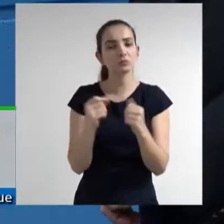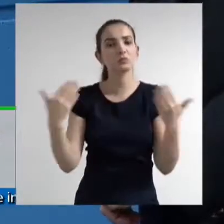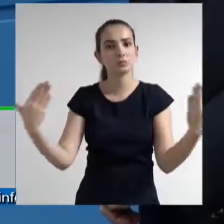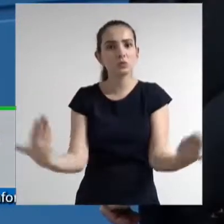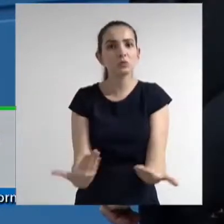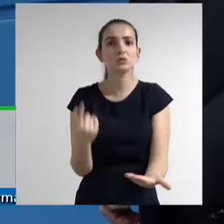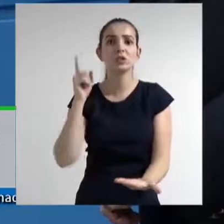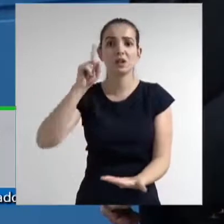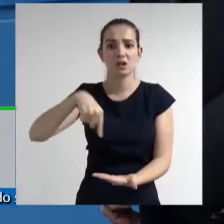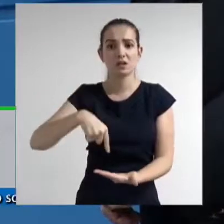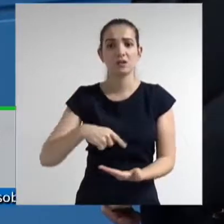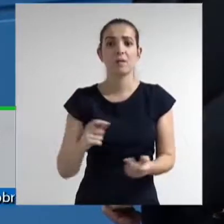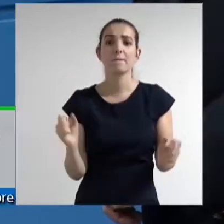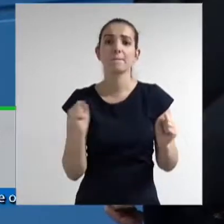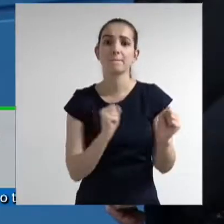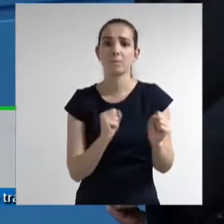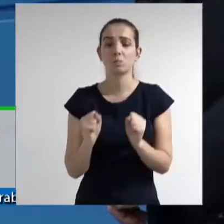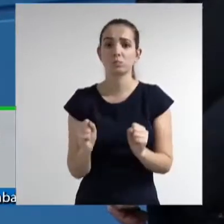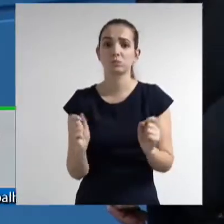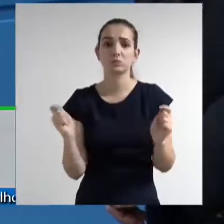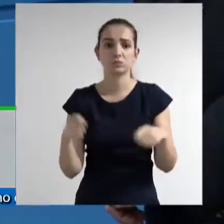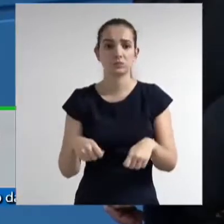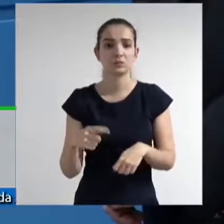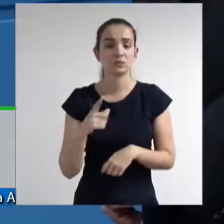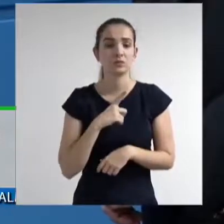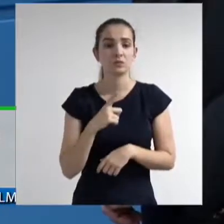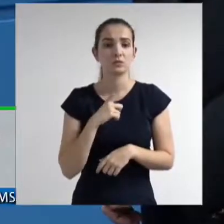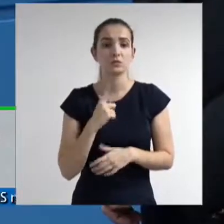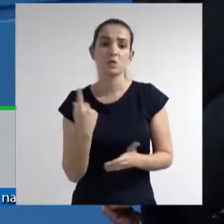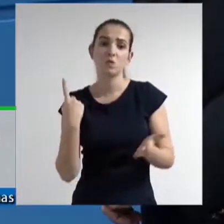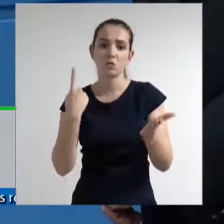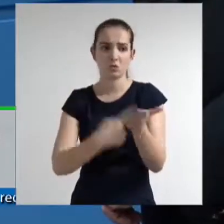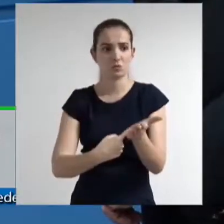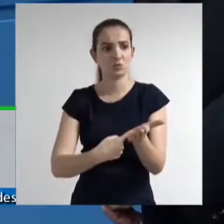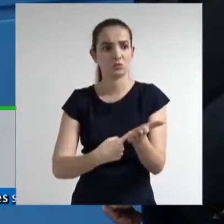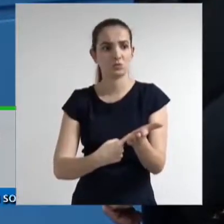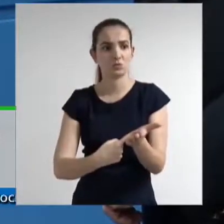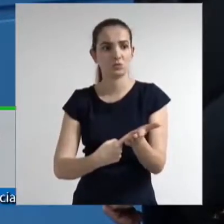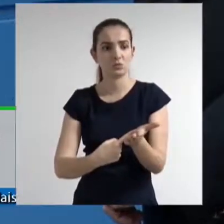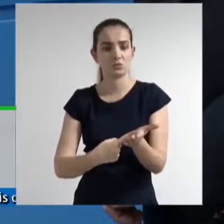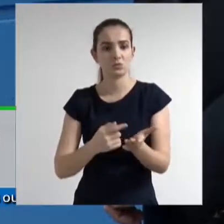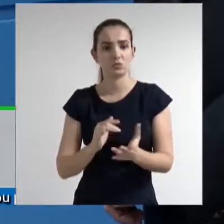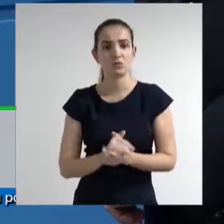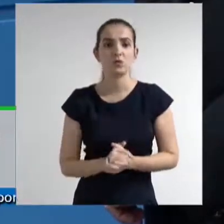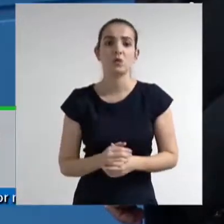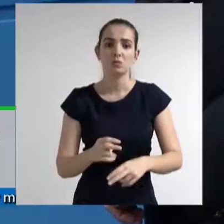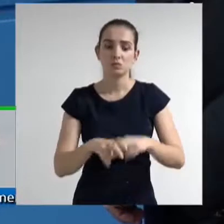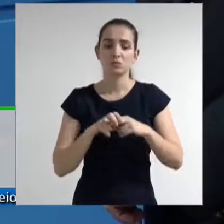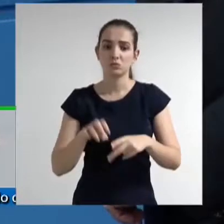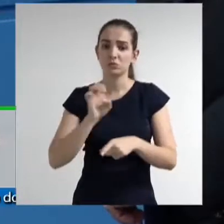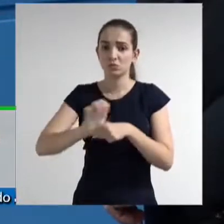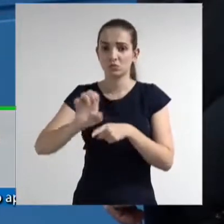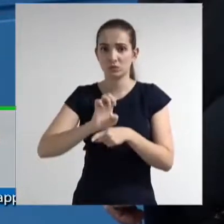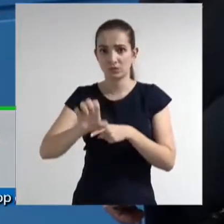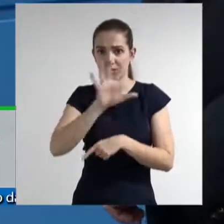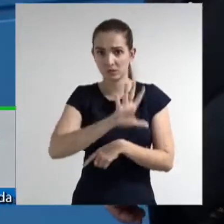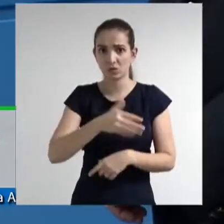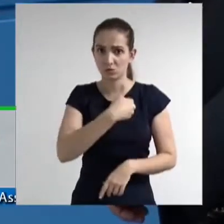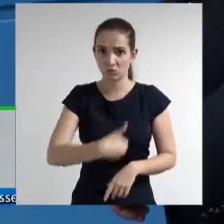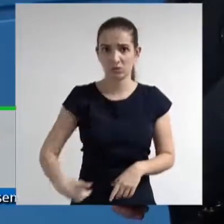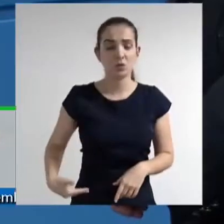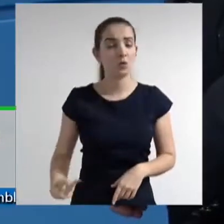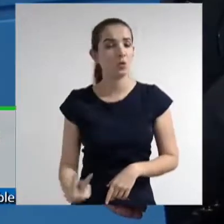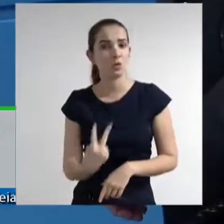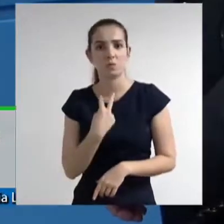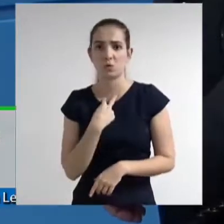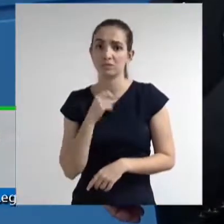é exatamente possibilitar que haja o acordo, tanto que o Estado, ele não pode, caso